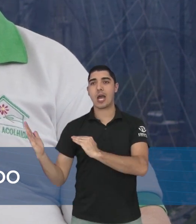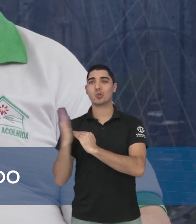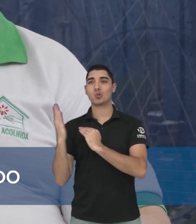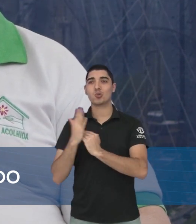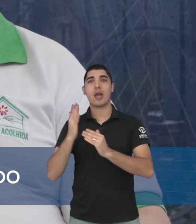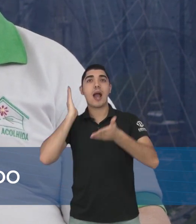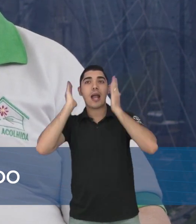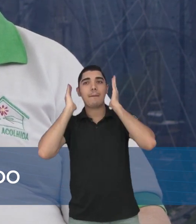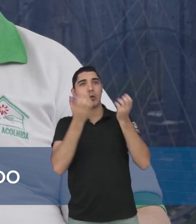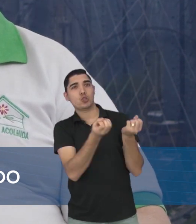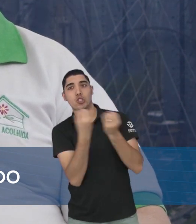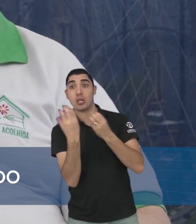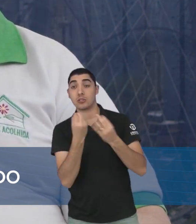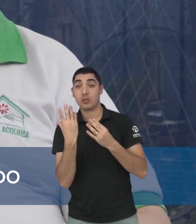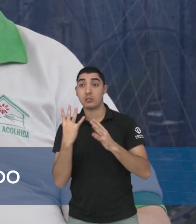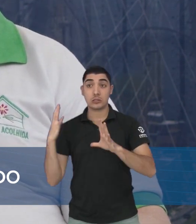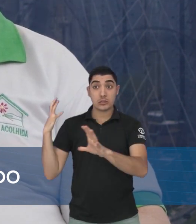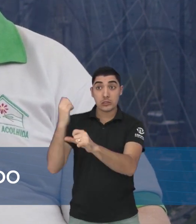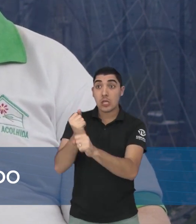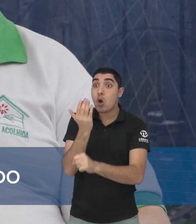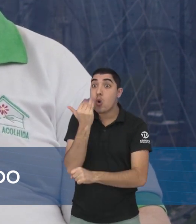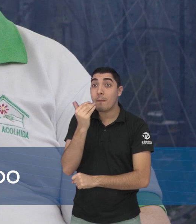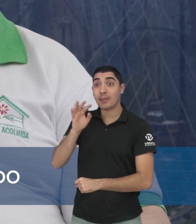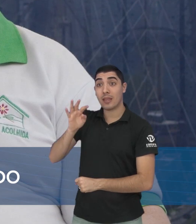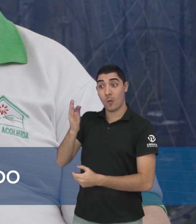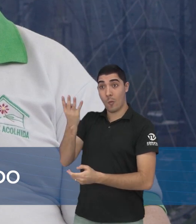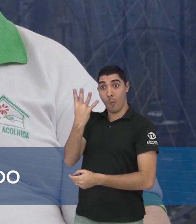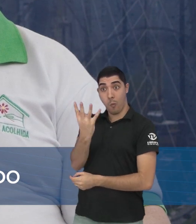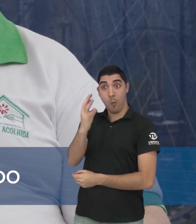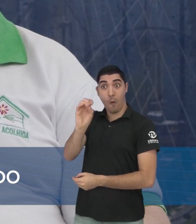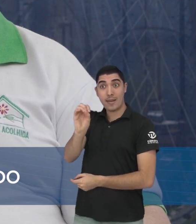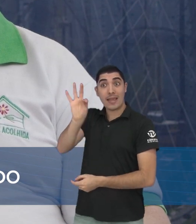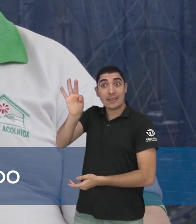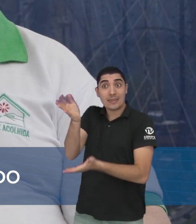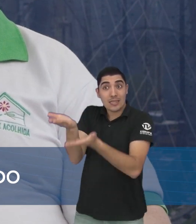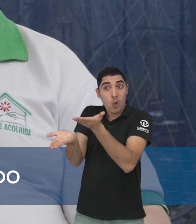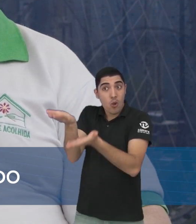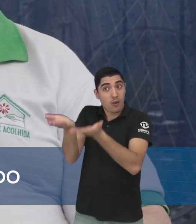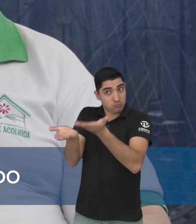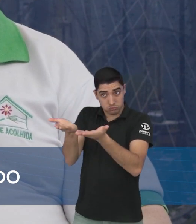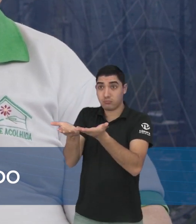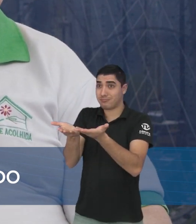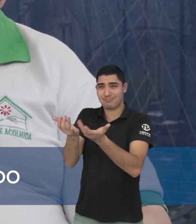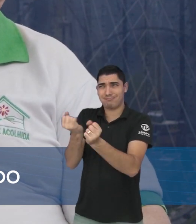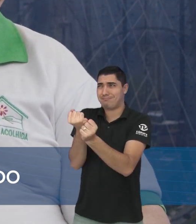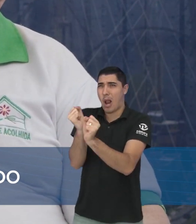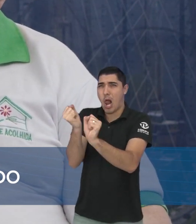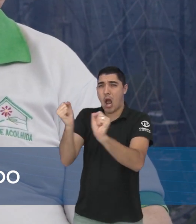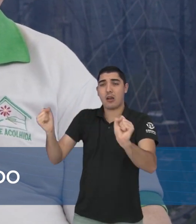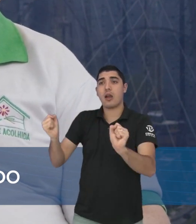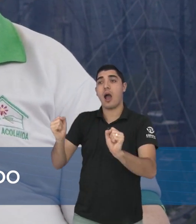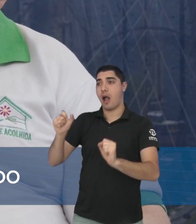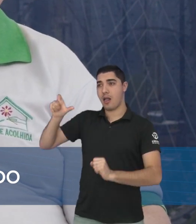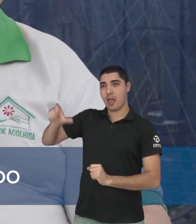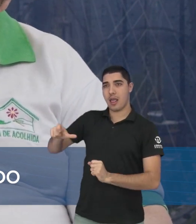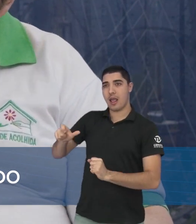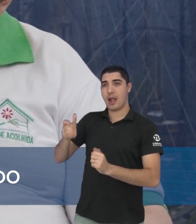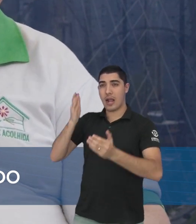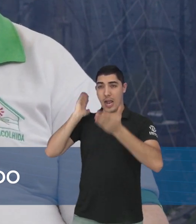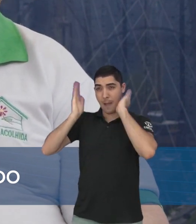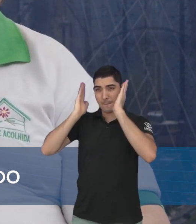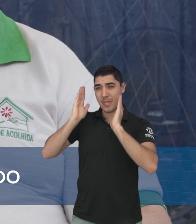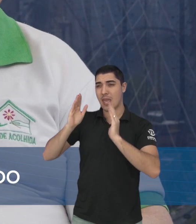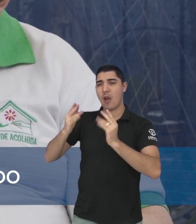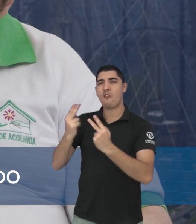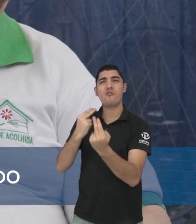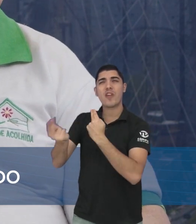os caminhões. 40 toneladas de produtos, é muita coisa. Parar o trânsito, manobrou o caminhão no